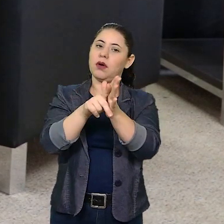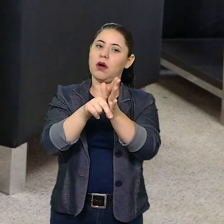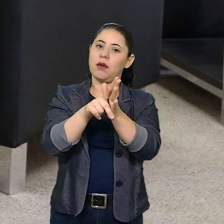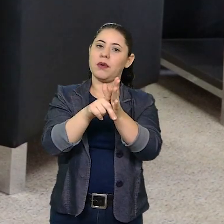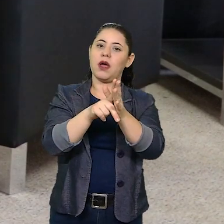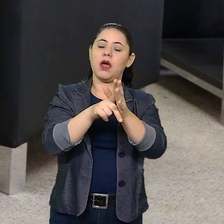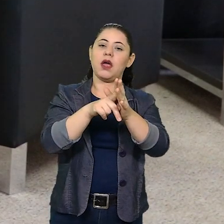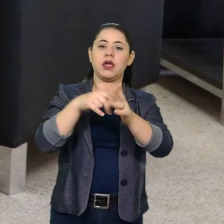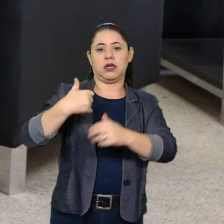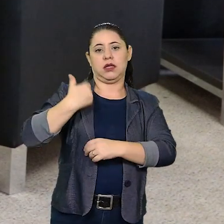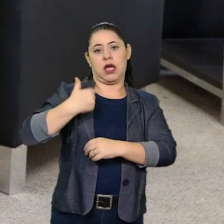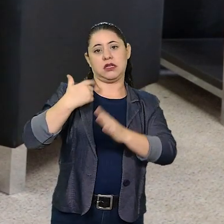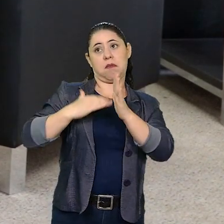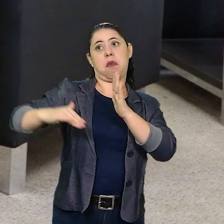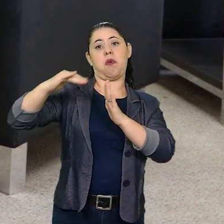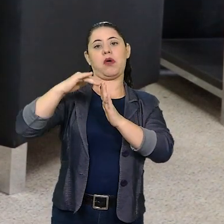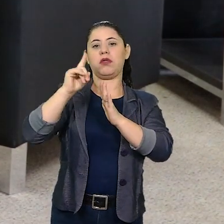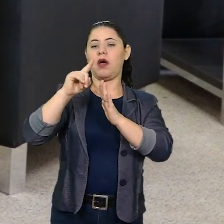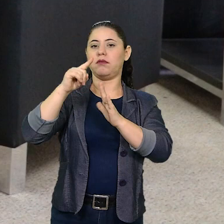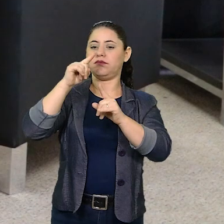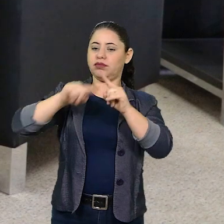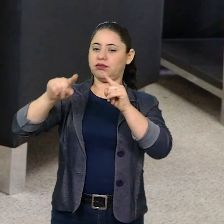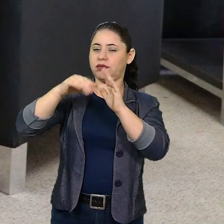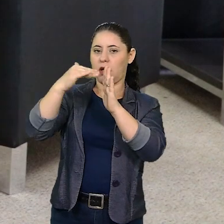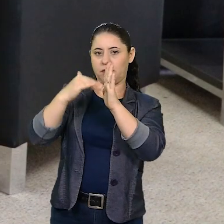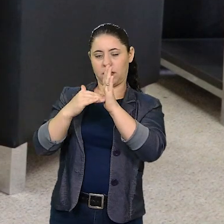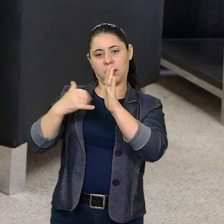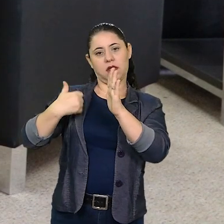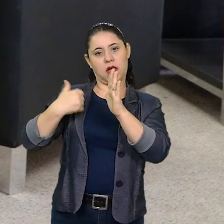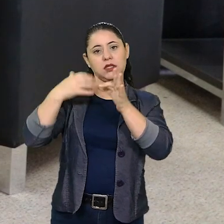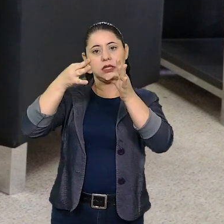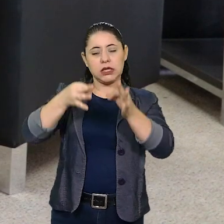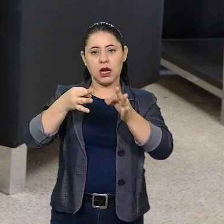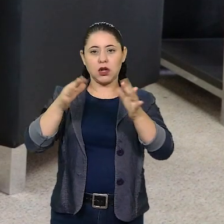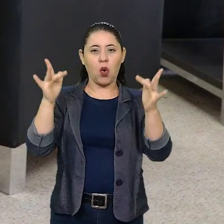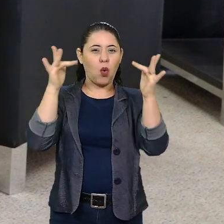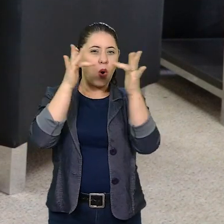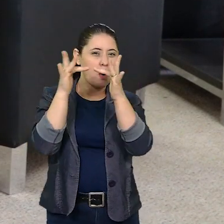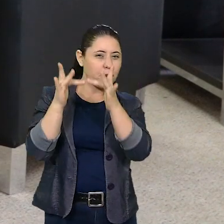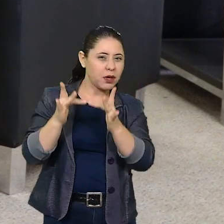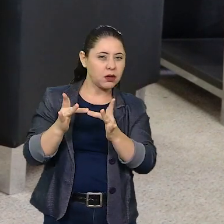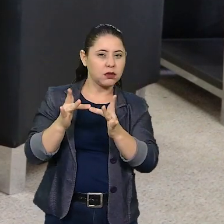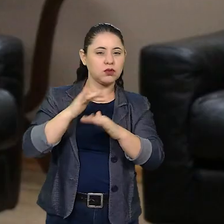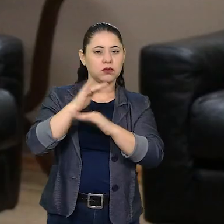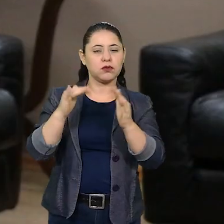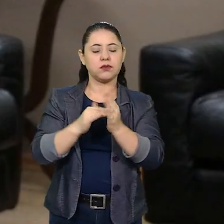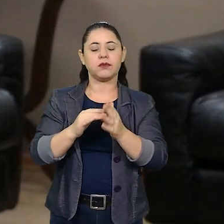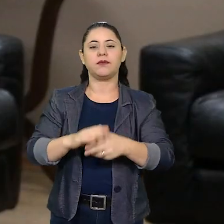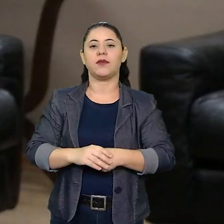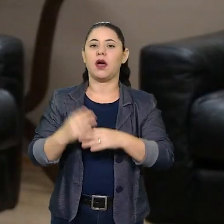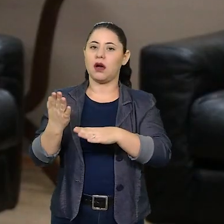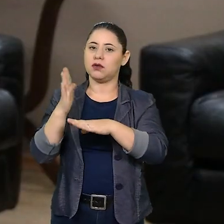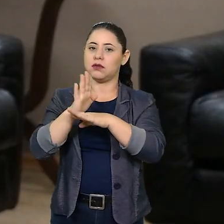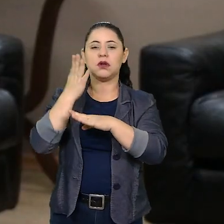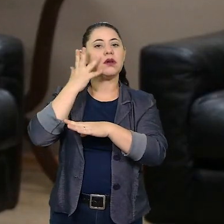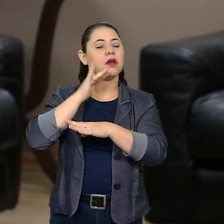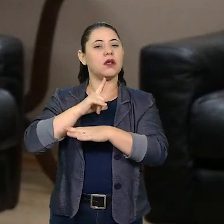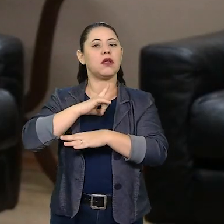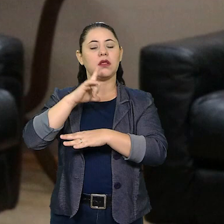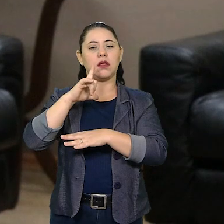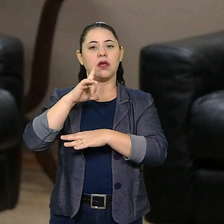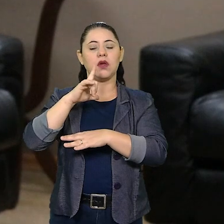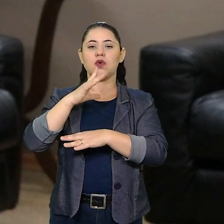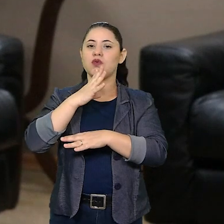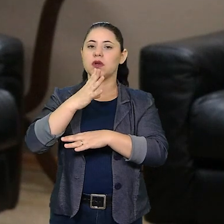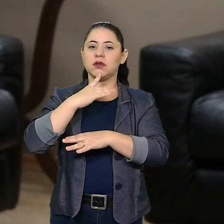inadequado, que sejam para uma faixa etária inadequada. Então, esse é um ponto importantíssimo para a prevenção. Ajudar a criança a ter